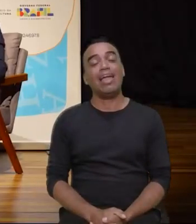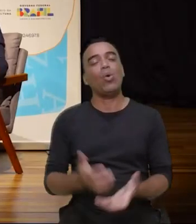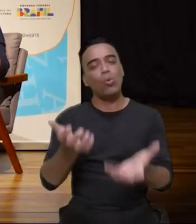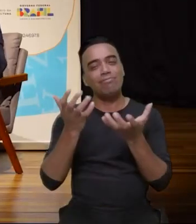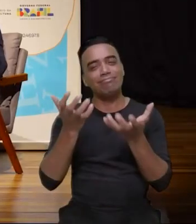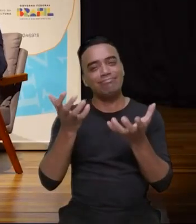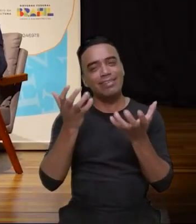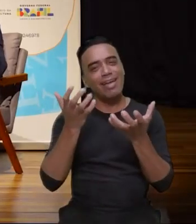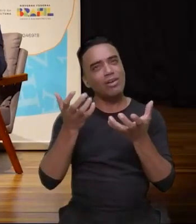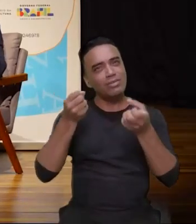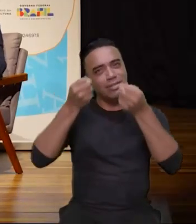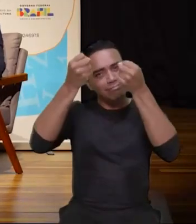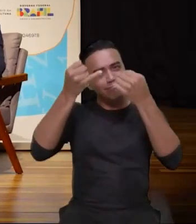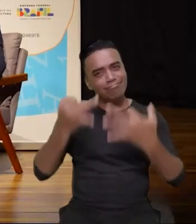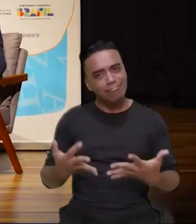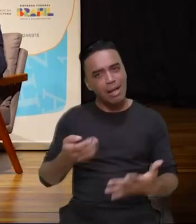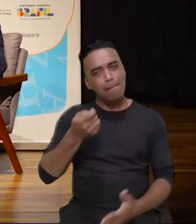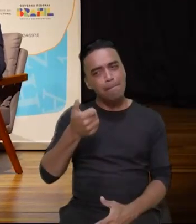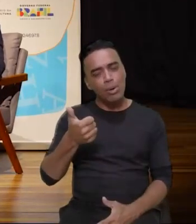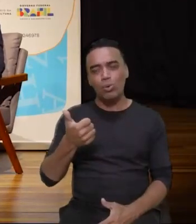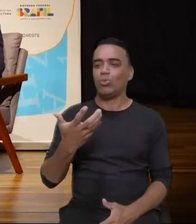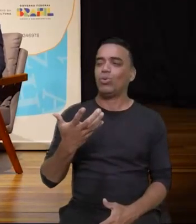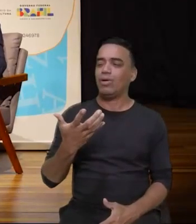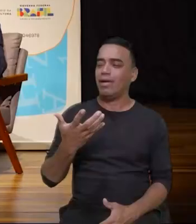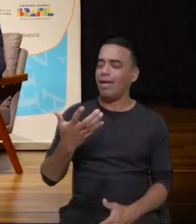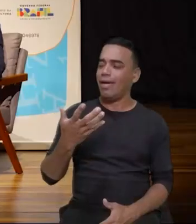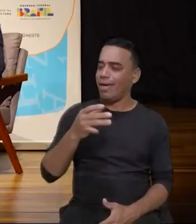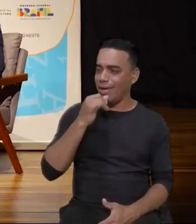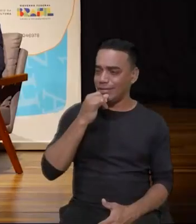eu queria que você falasse um pouco disso, assim, dessa